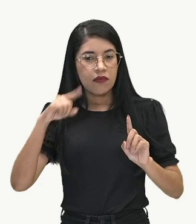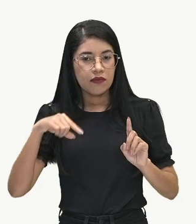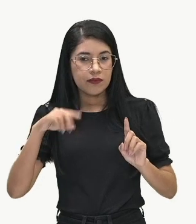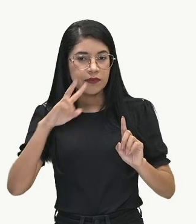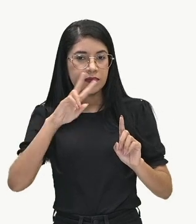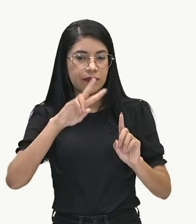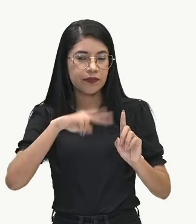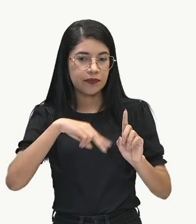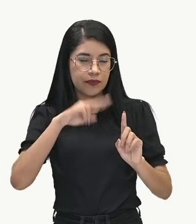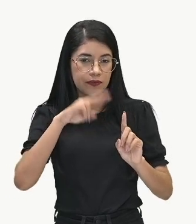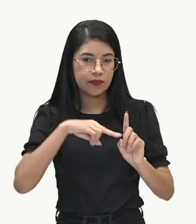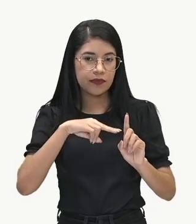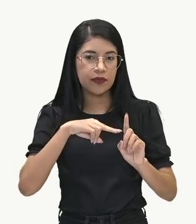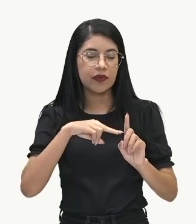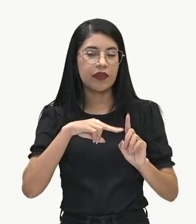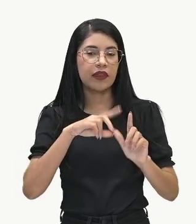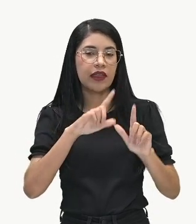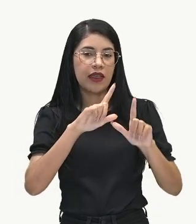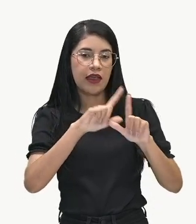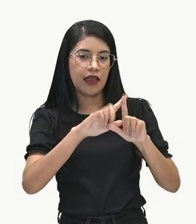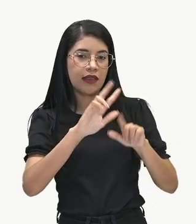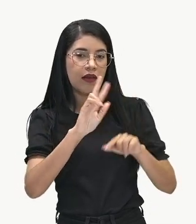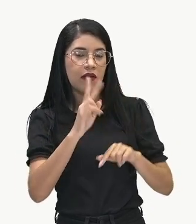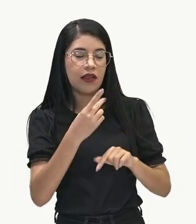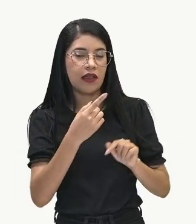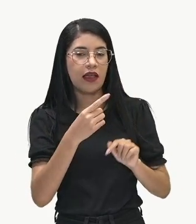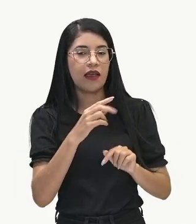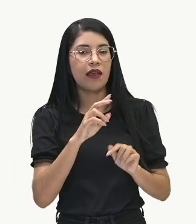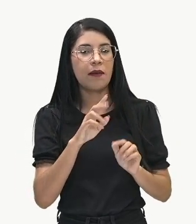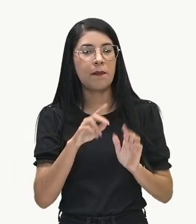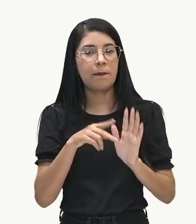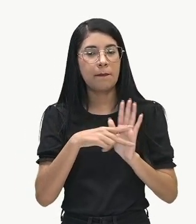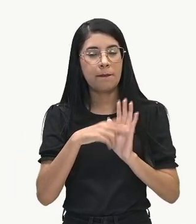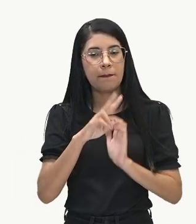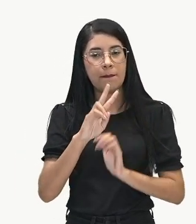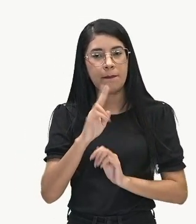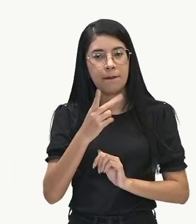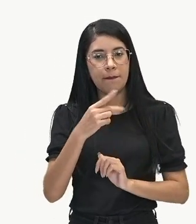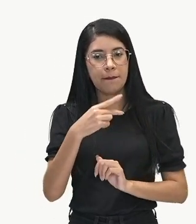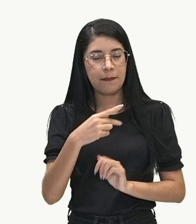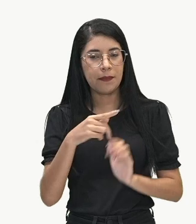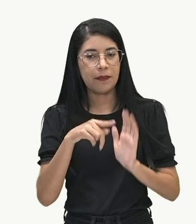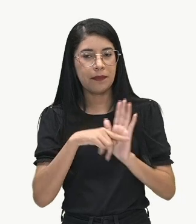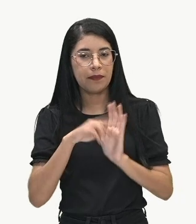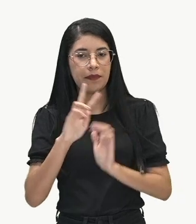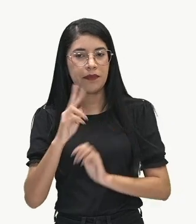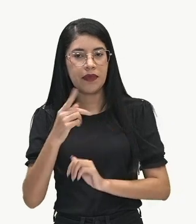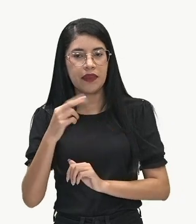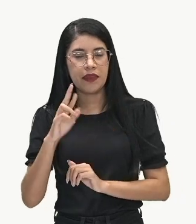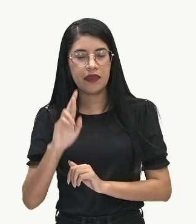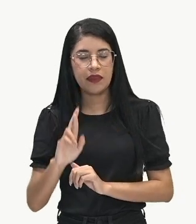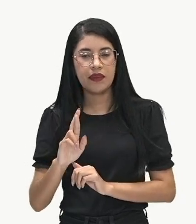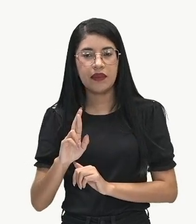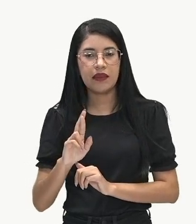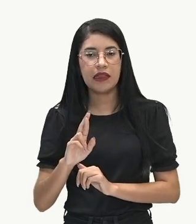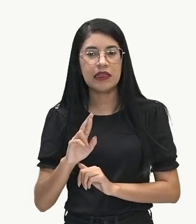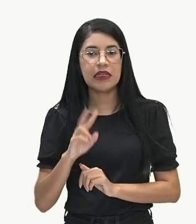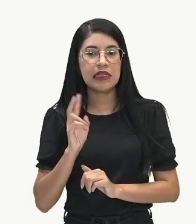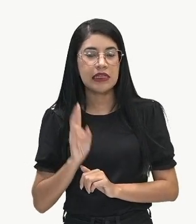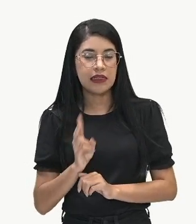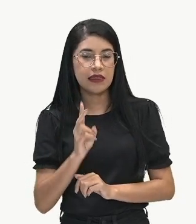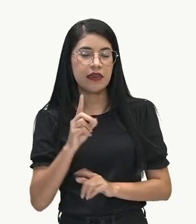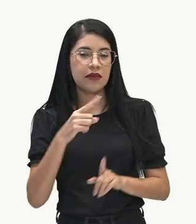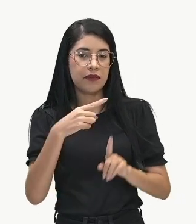é igual à entalpia do produto menos a entalpia do reagente. E como a entalpia do produto não tem sinal, ele vai ser